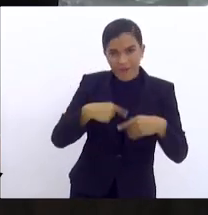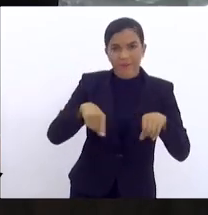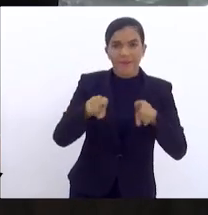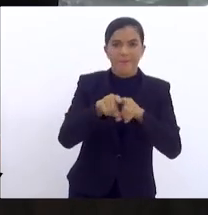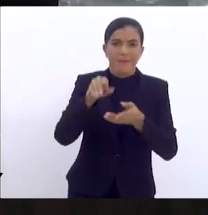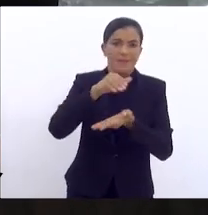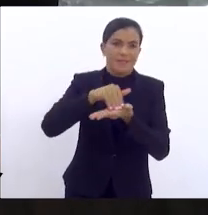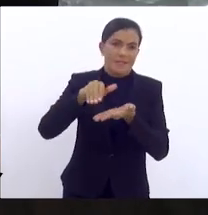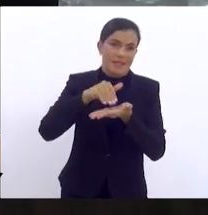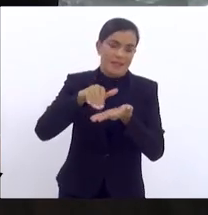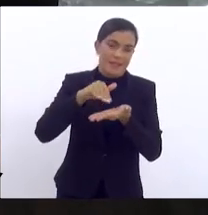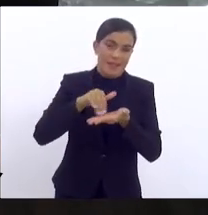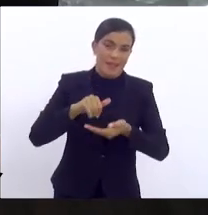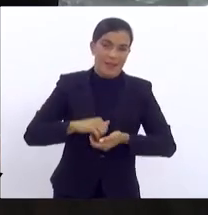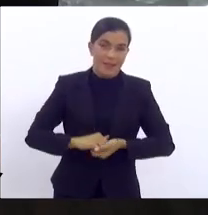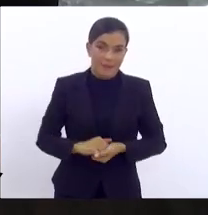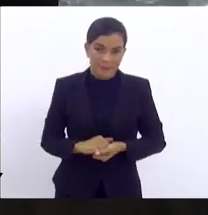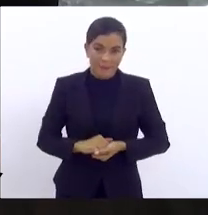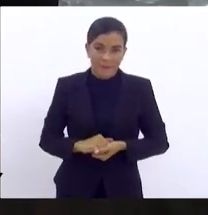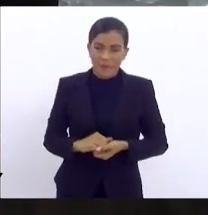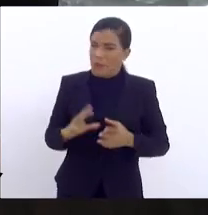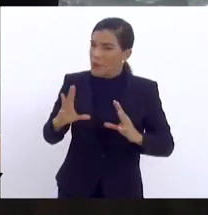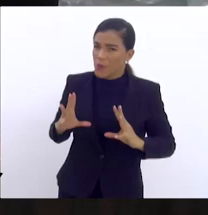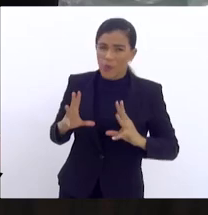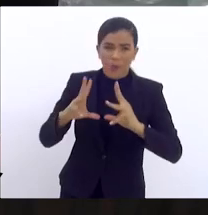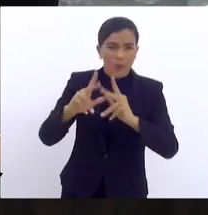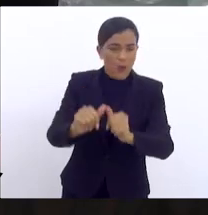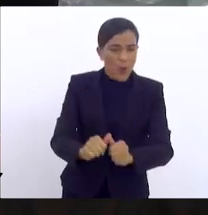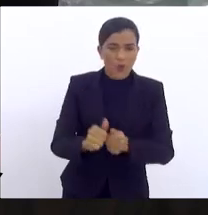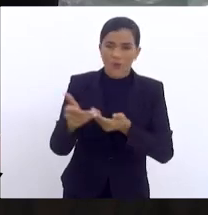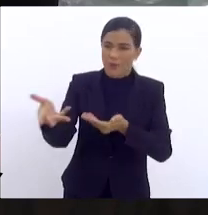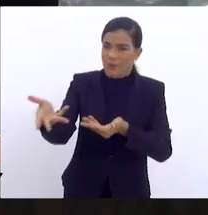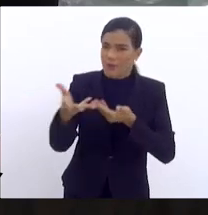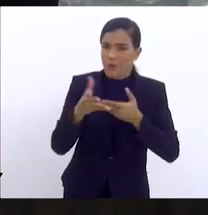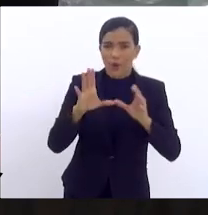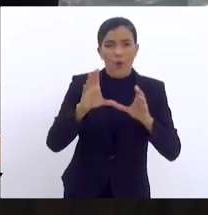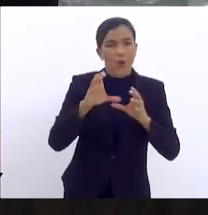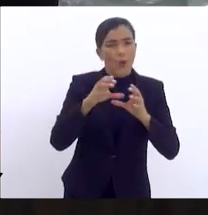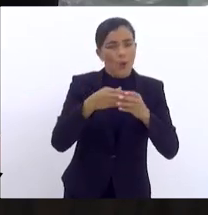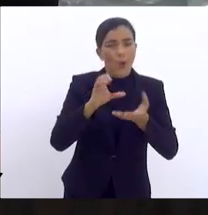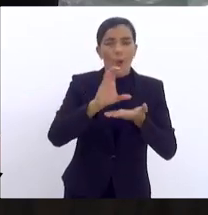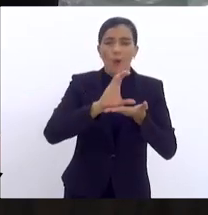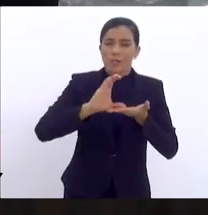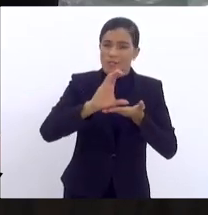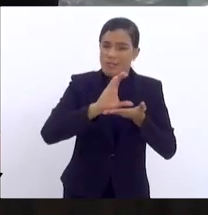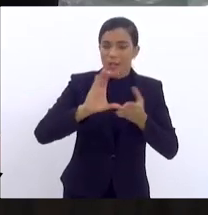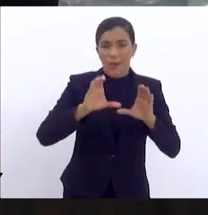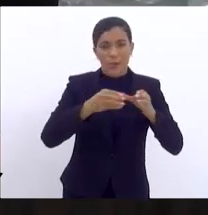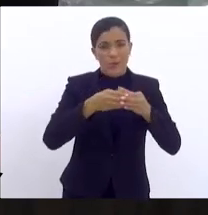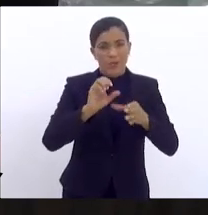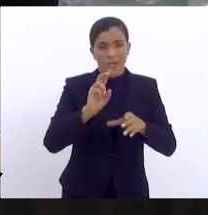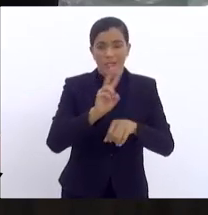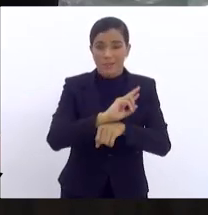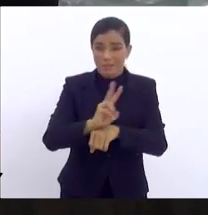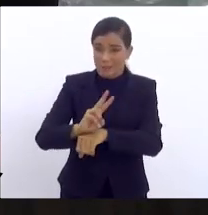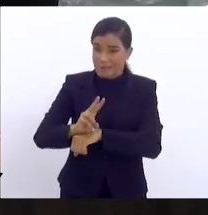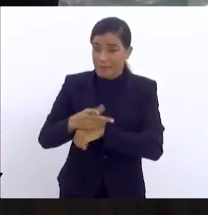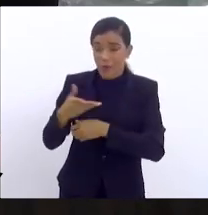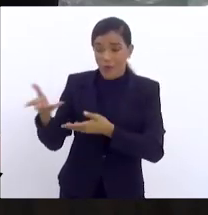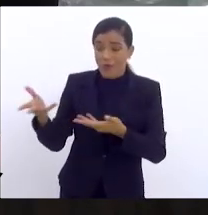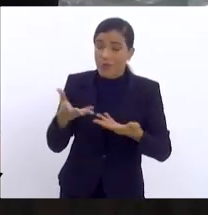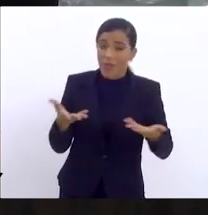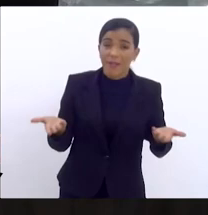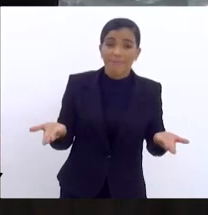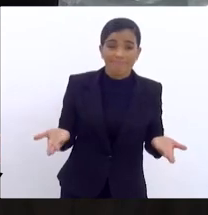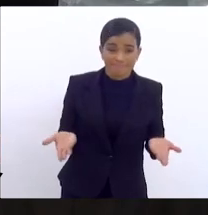o senhor secretário todos foram convidados conselho comunitário de segurança pedir para chamar todos para que tivessem aqui